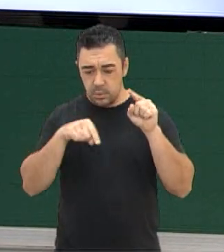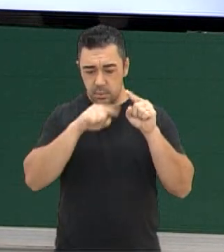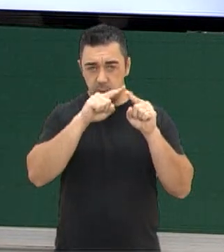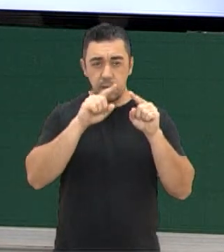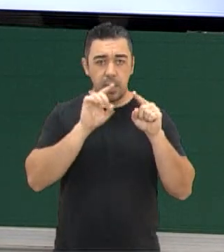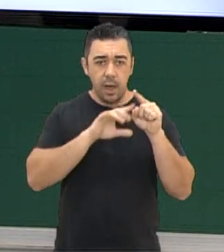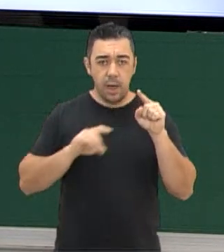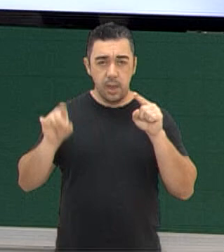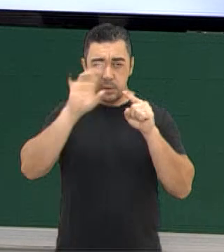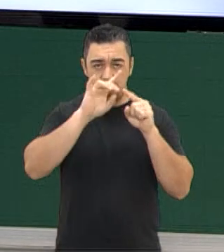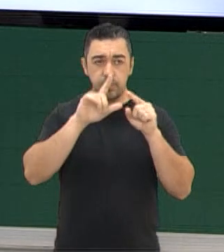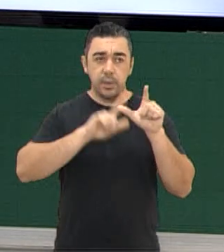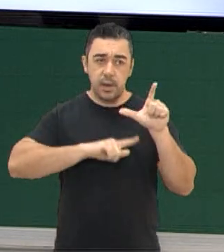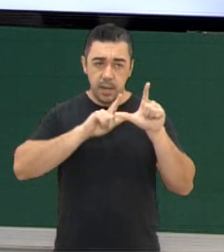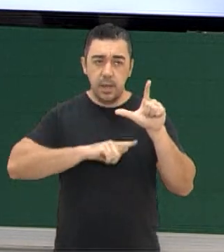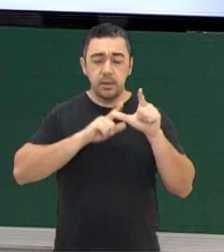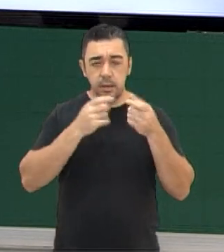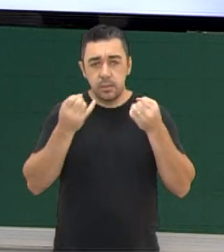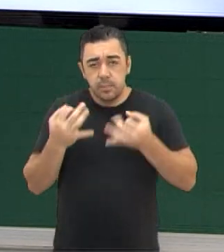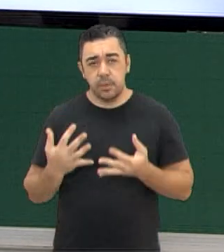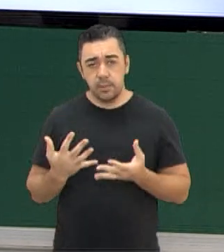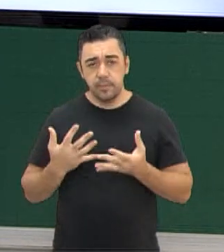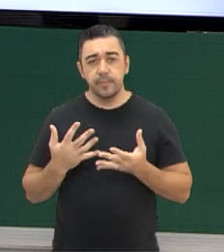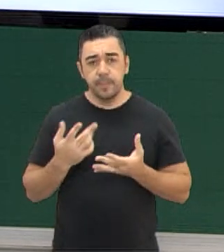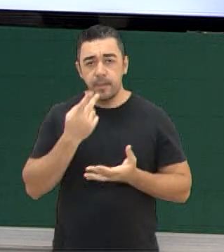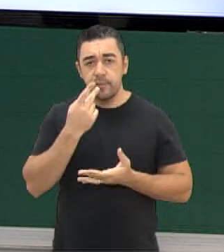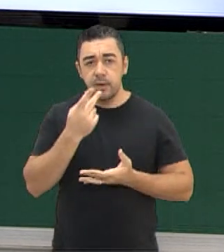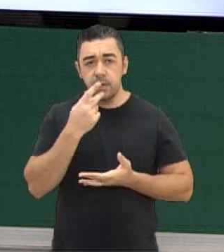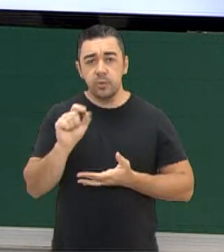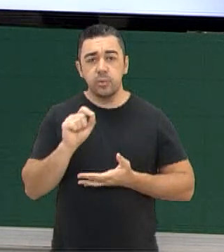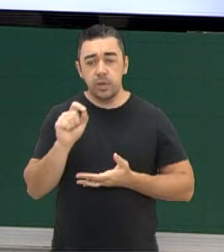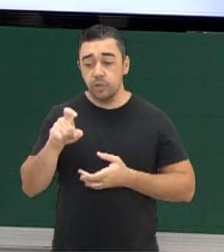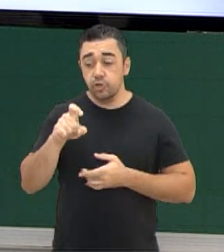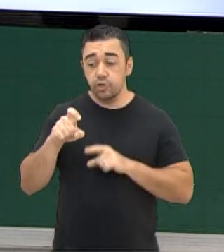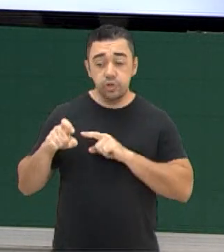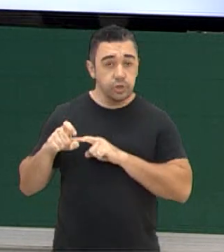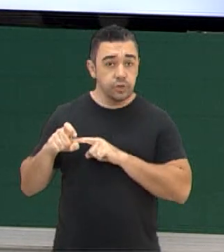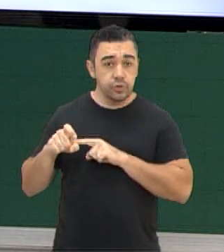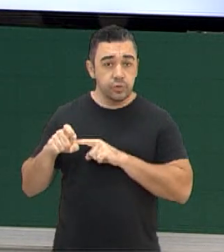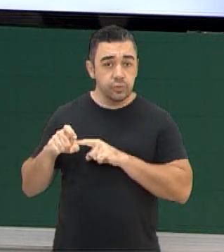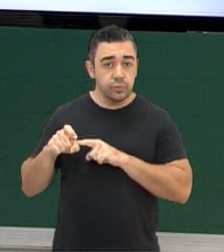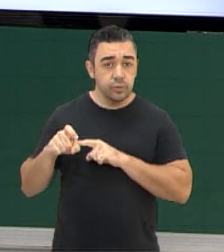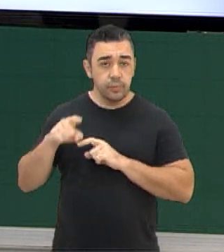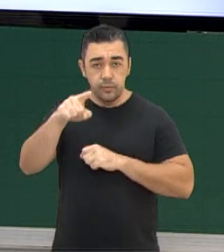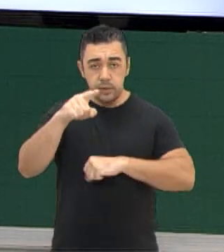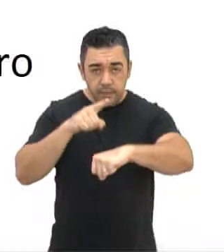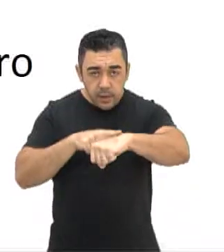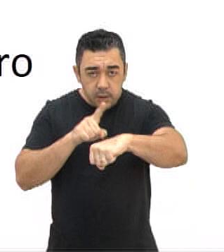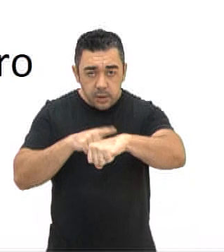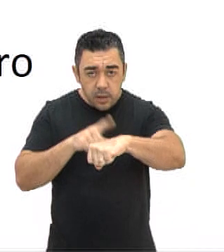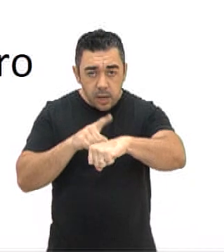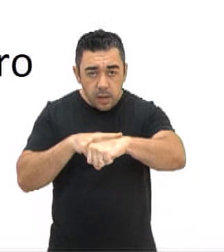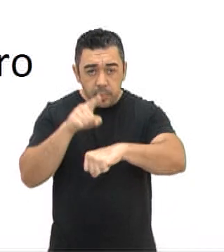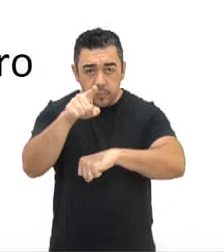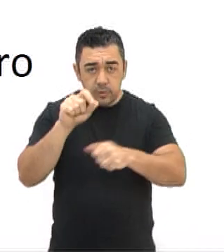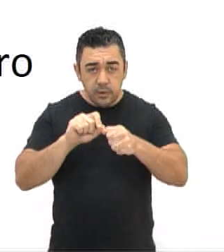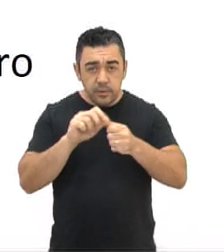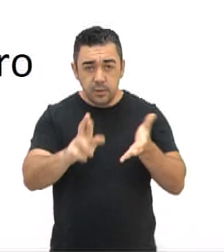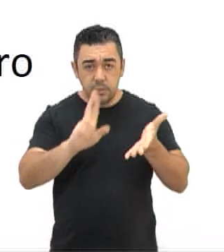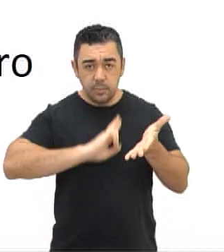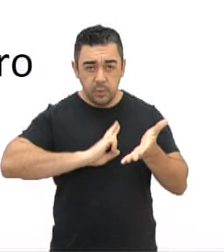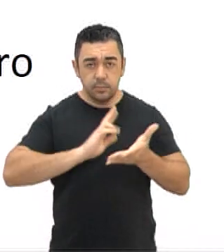é determinado por uma letra, como diz o exercício, a medida é x. Então, eu vou dar um tempo para vocês me